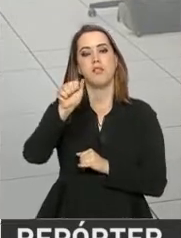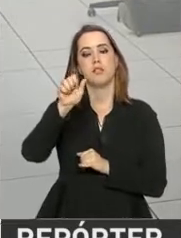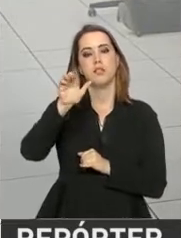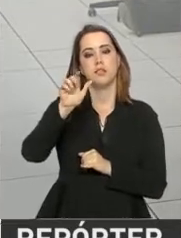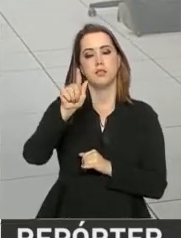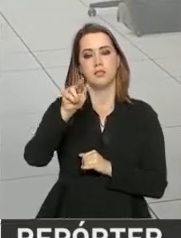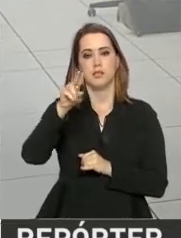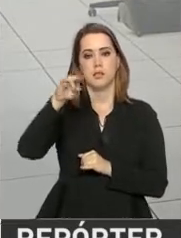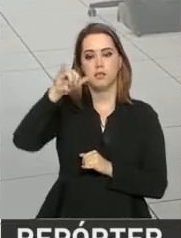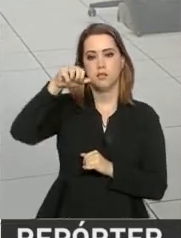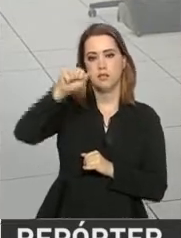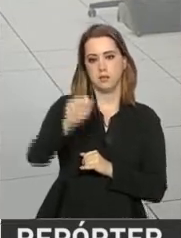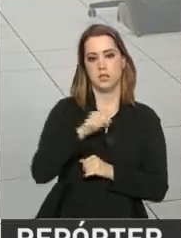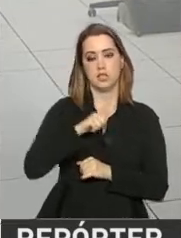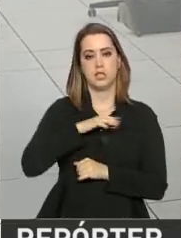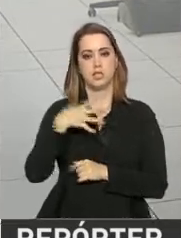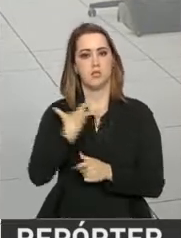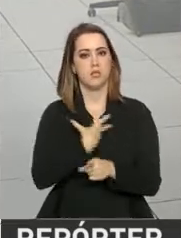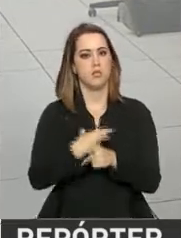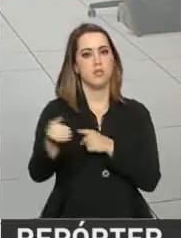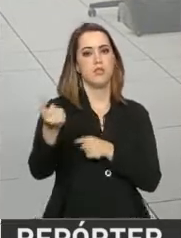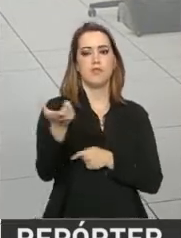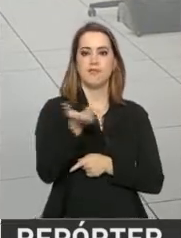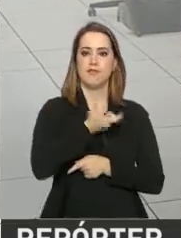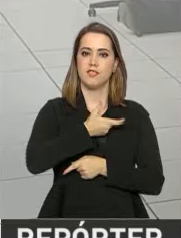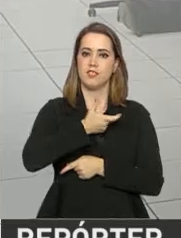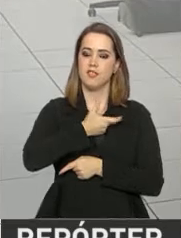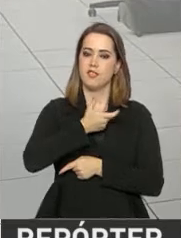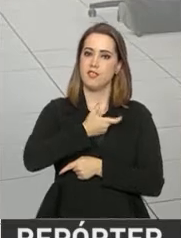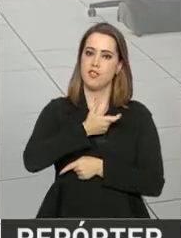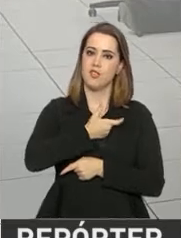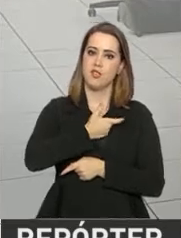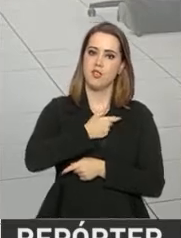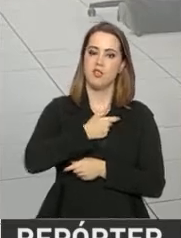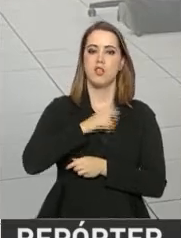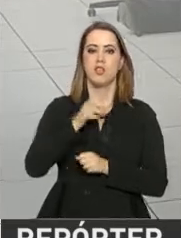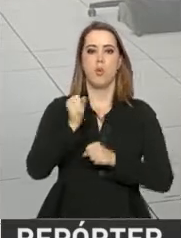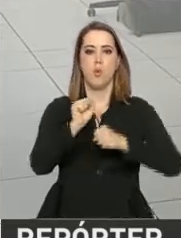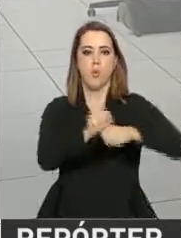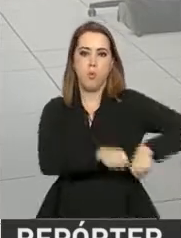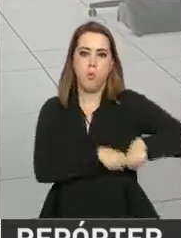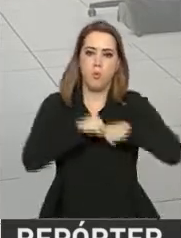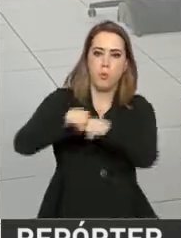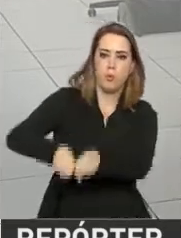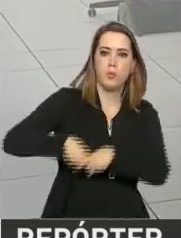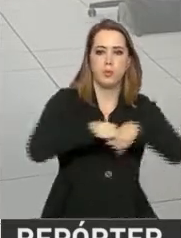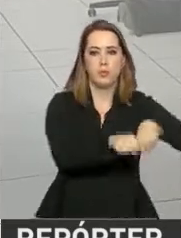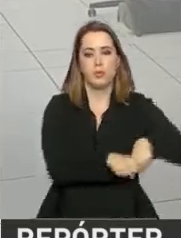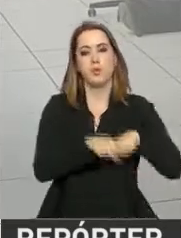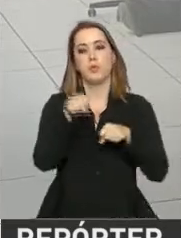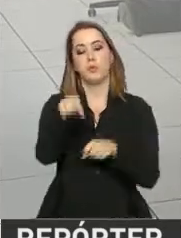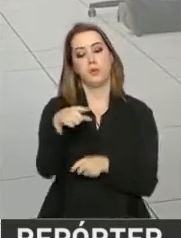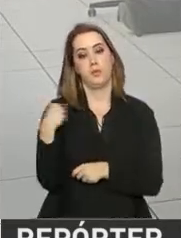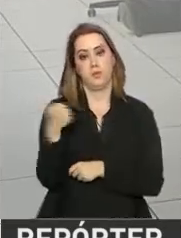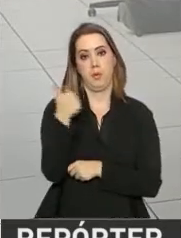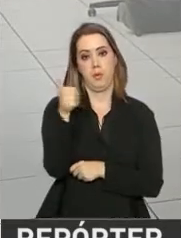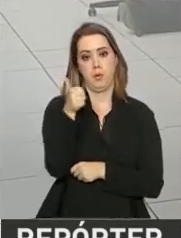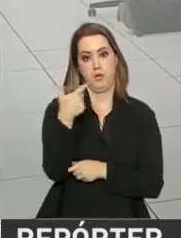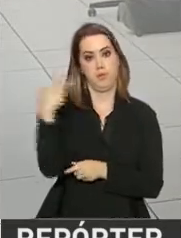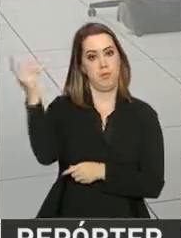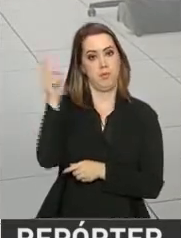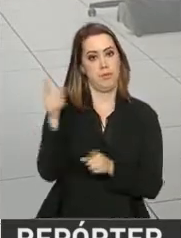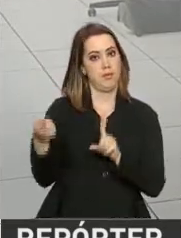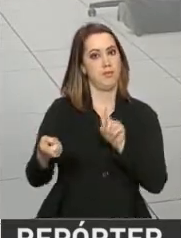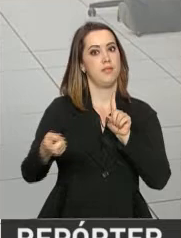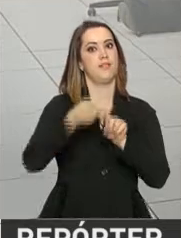Queiroz conquistou a medalha de prata na canoagem. Foi a primeira medalha do Brasil nessa modalidade esportiva. E ontem à noite a